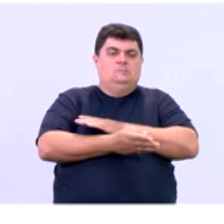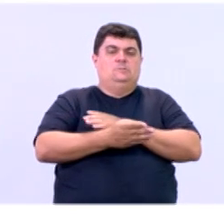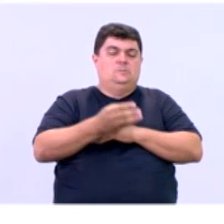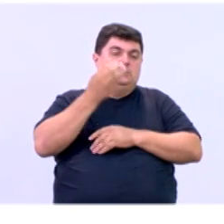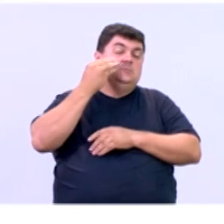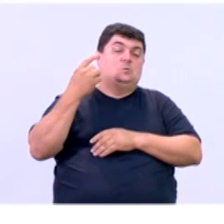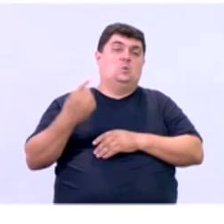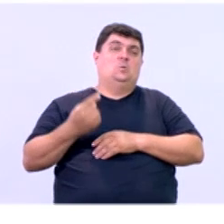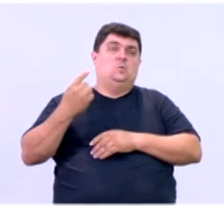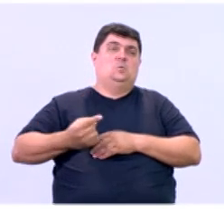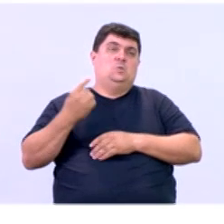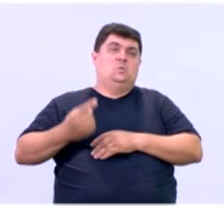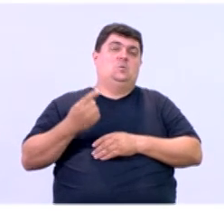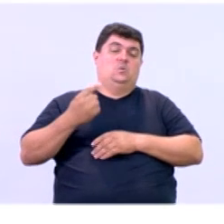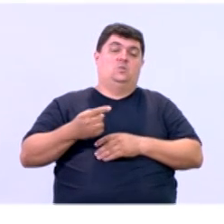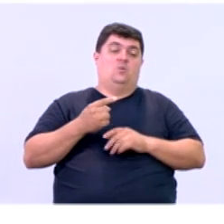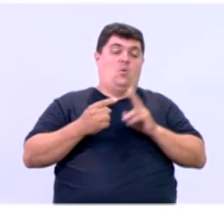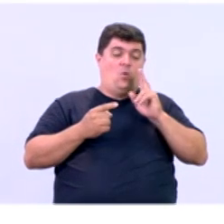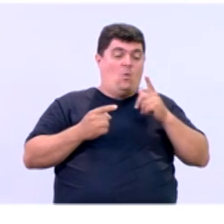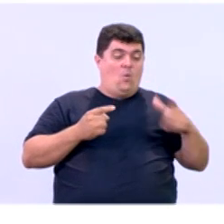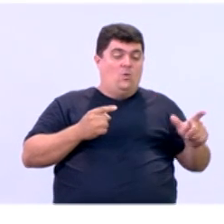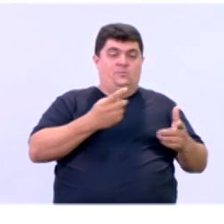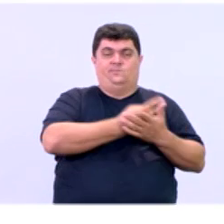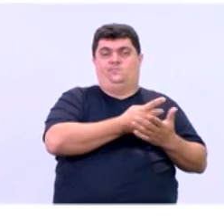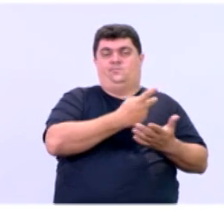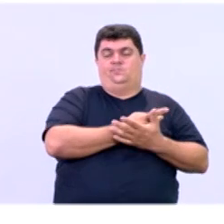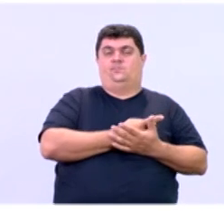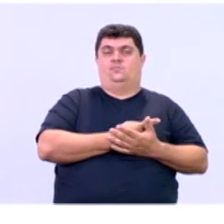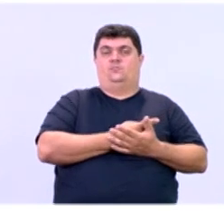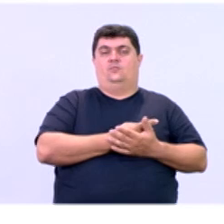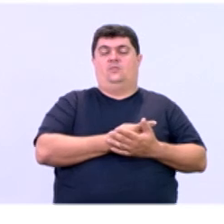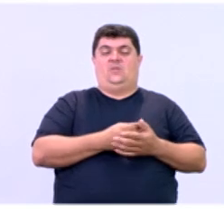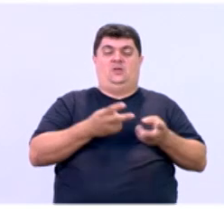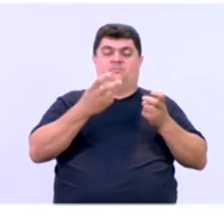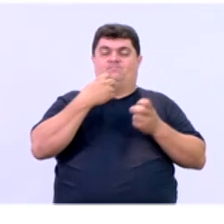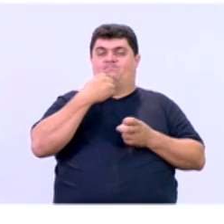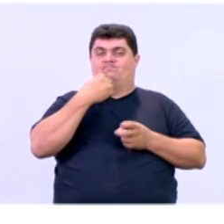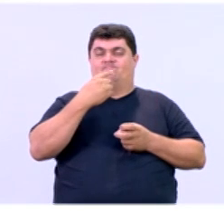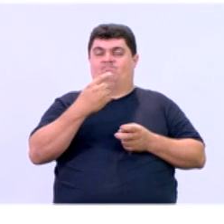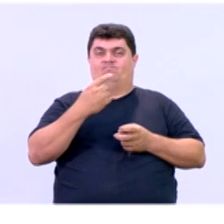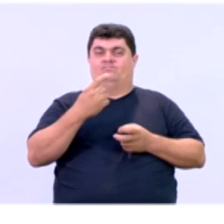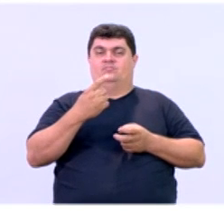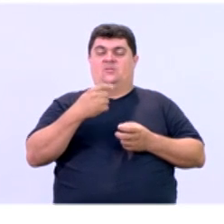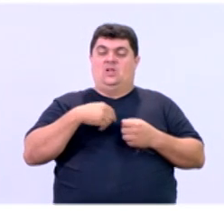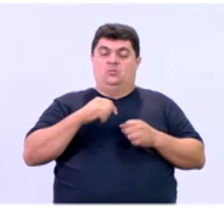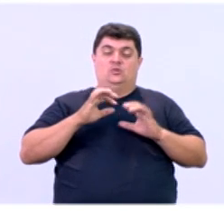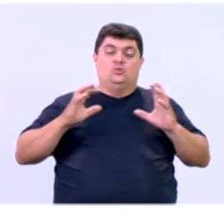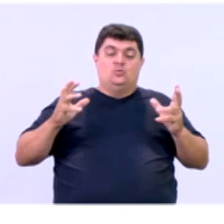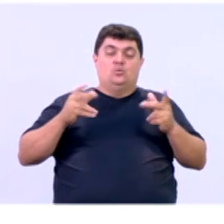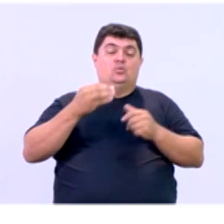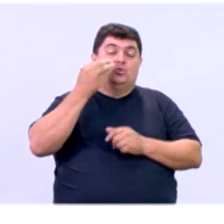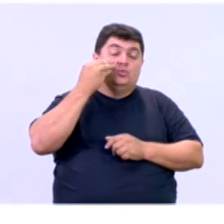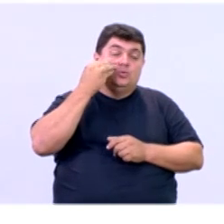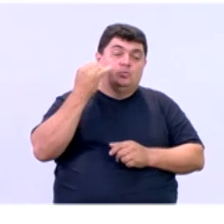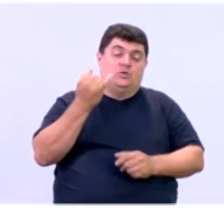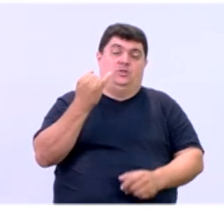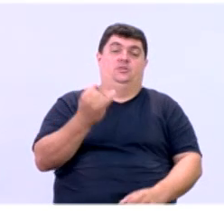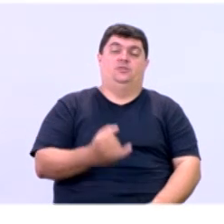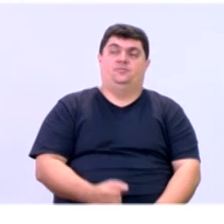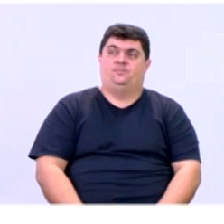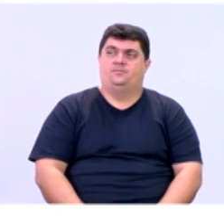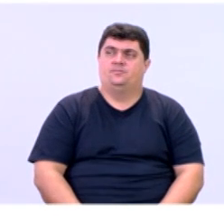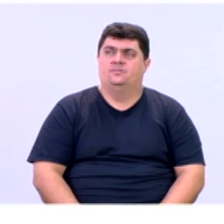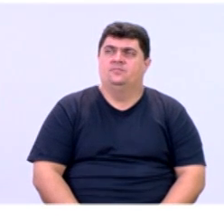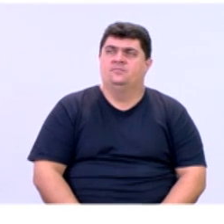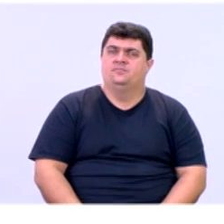um navegador e você não percebe se o comportamento está adequado para os demais. Então, é